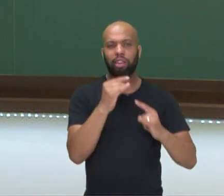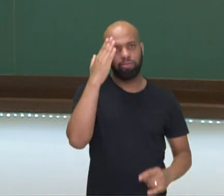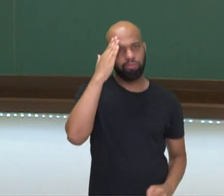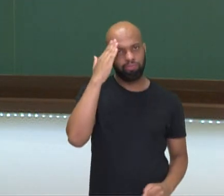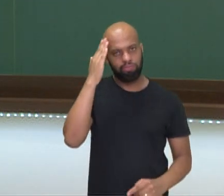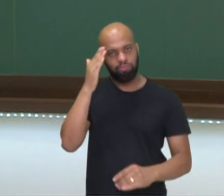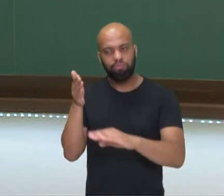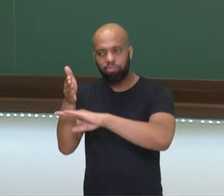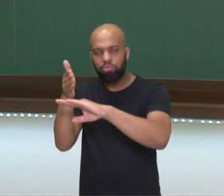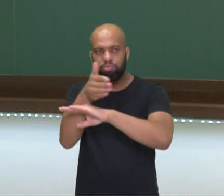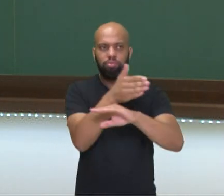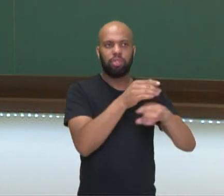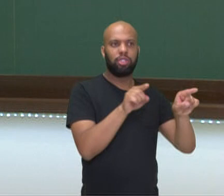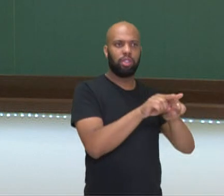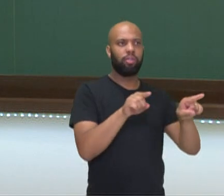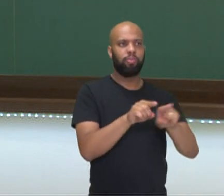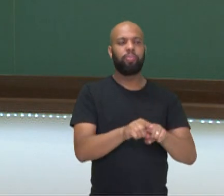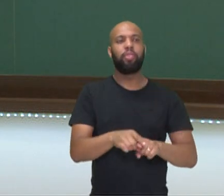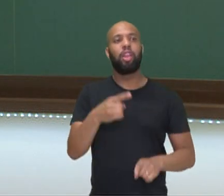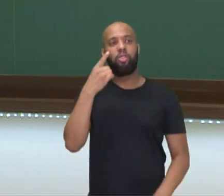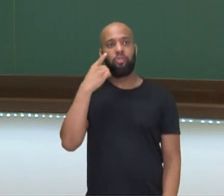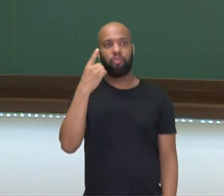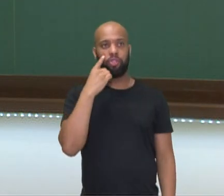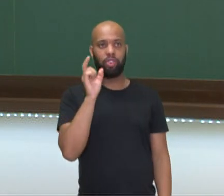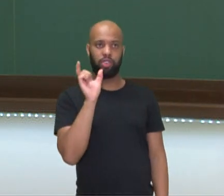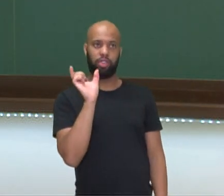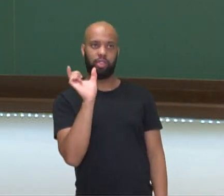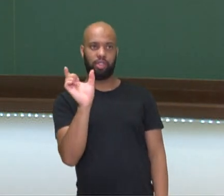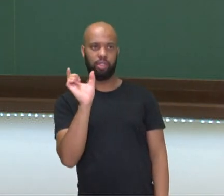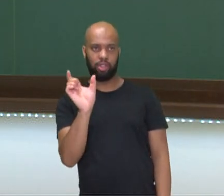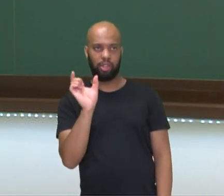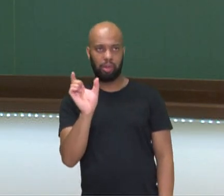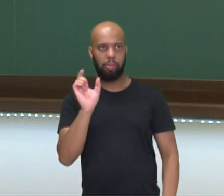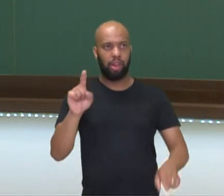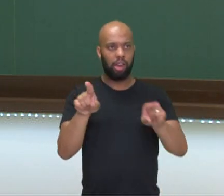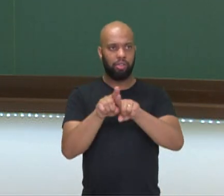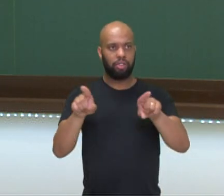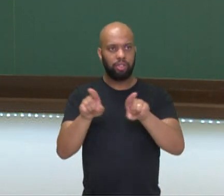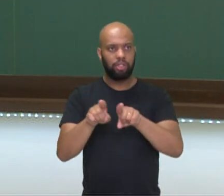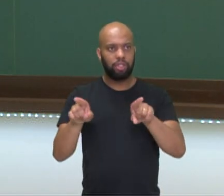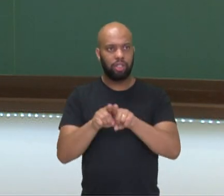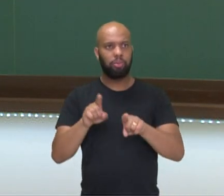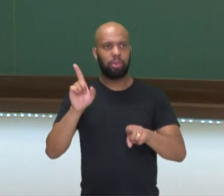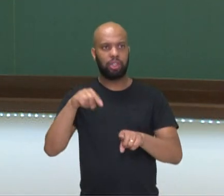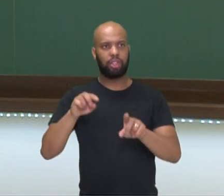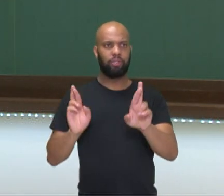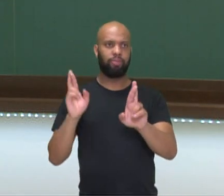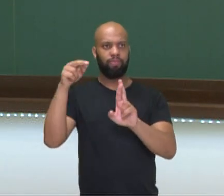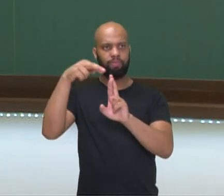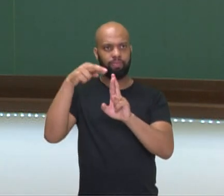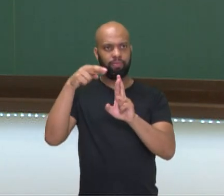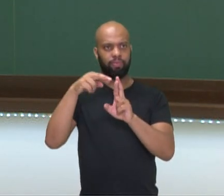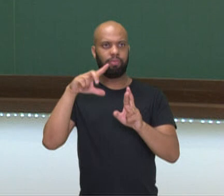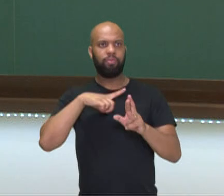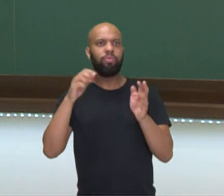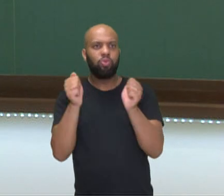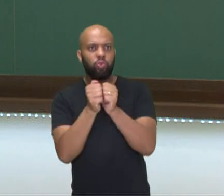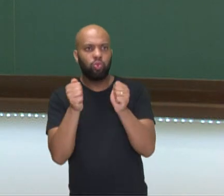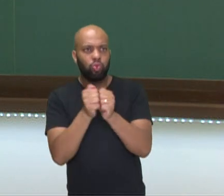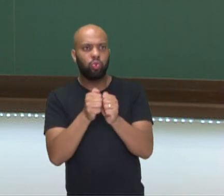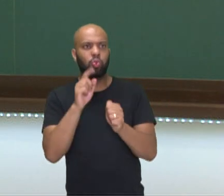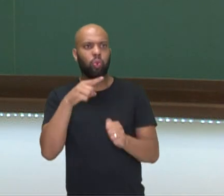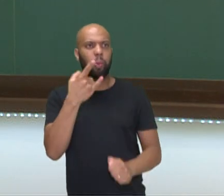parents. Parents não quer dizer parentes, e sim pais, né? Então, nós geralmente vamos a algum lugar com os nossos